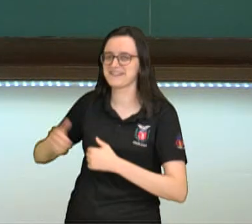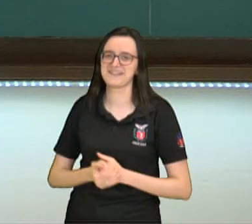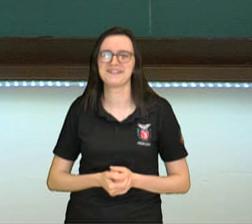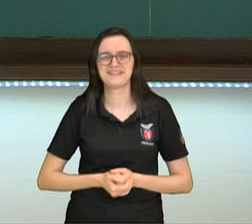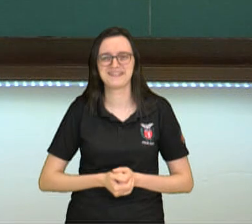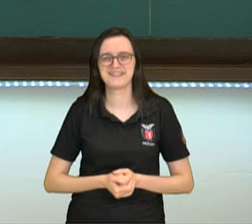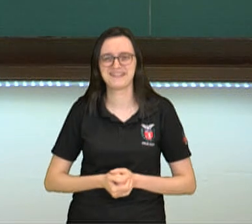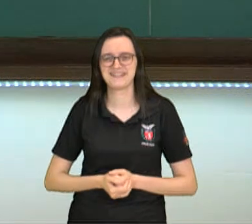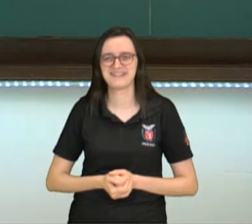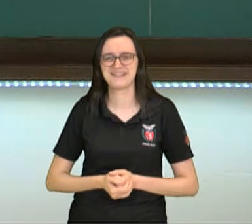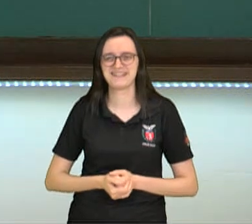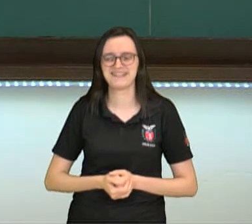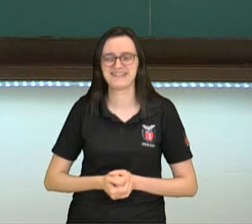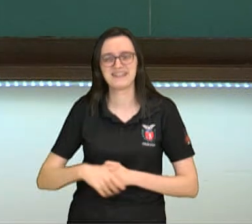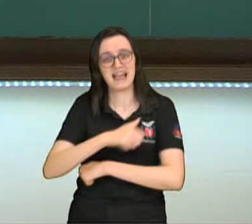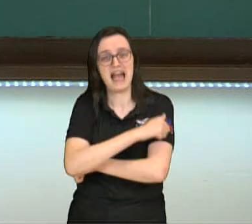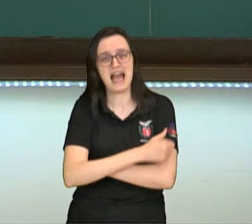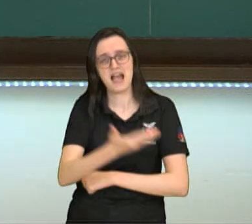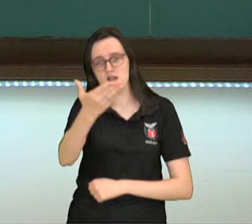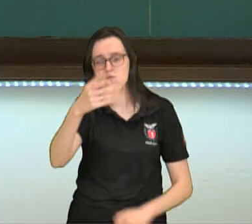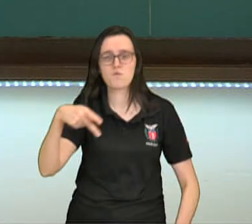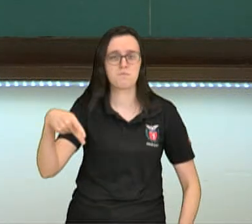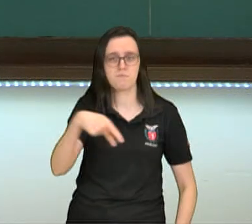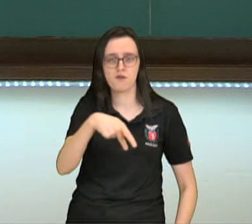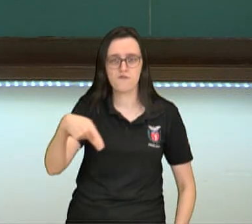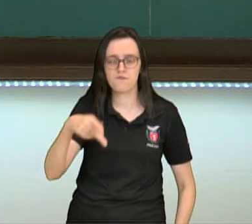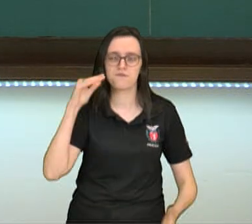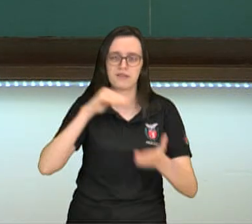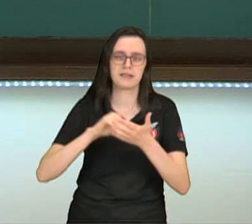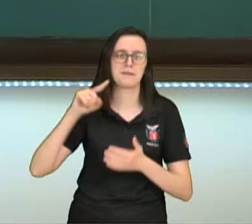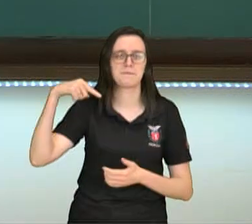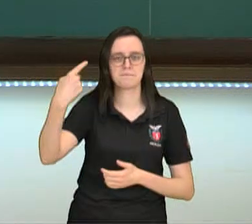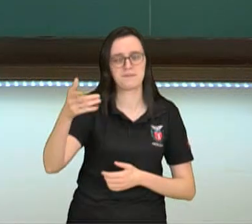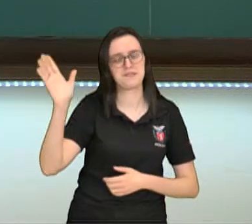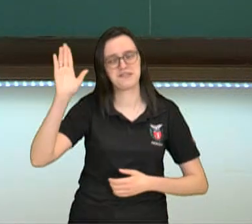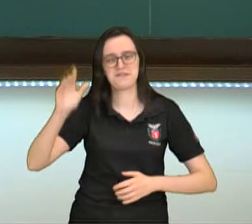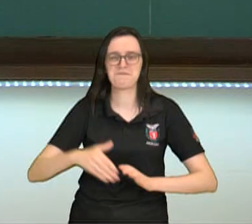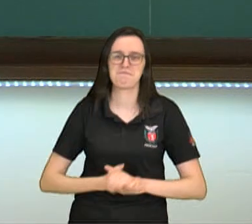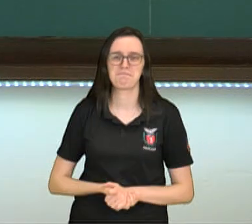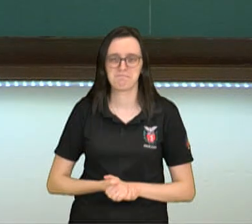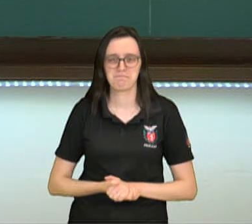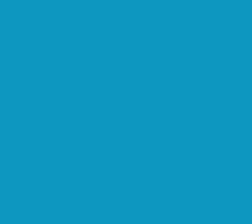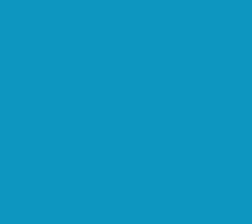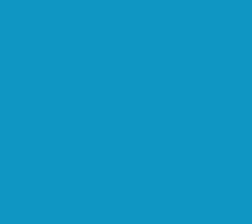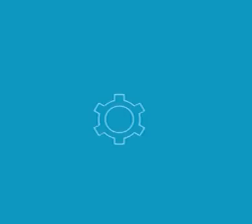Joana. Alunos, professores, até a próxima. Tchau, tchau.